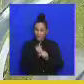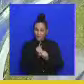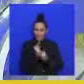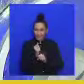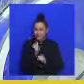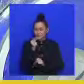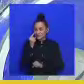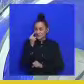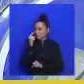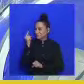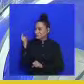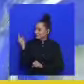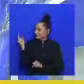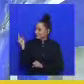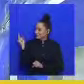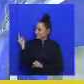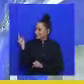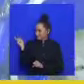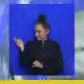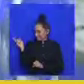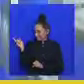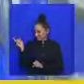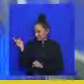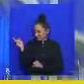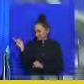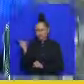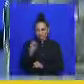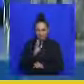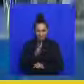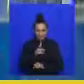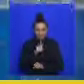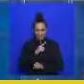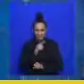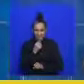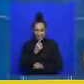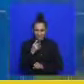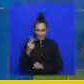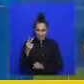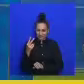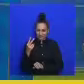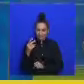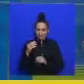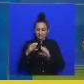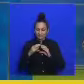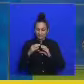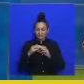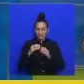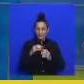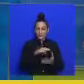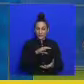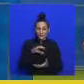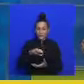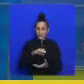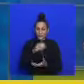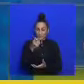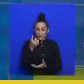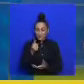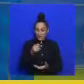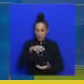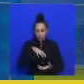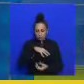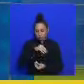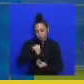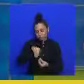Bolas posicionadas, valendo! E já temos então as 12 bolas dentro do nosso sexto globo, girando,